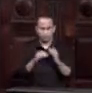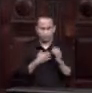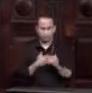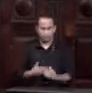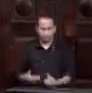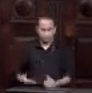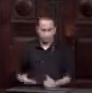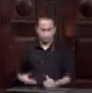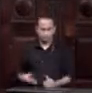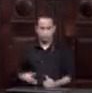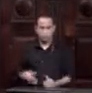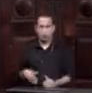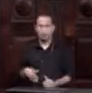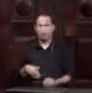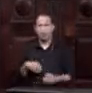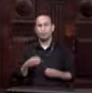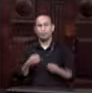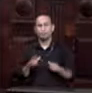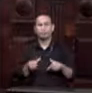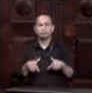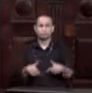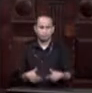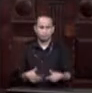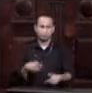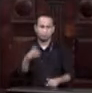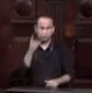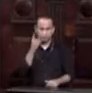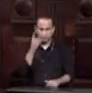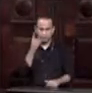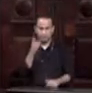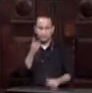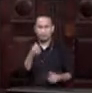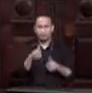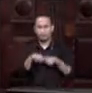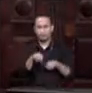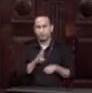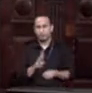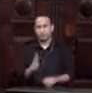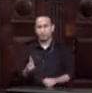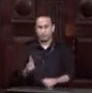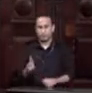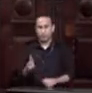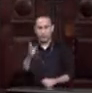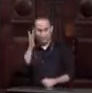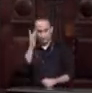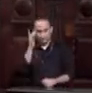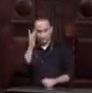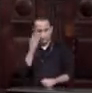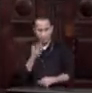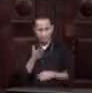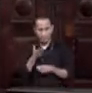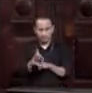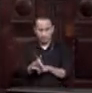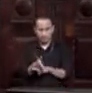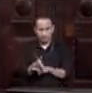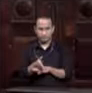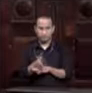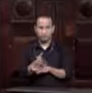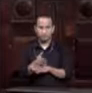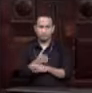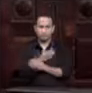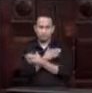de Janeiro e de muito empenho dos parlamentares para que dessemos uma resposta. Amanhã entraremos em